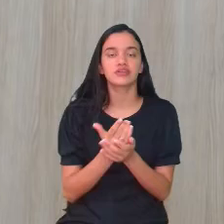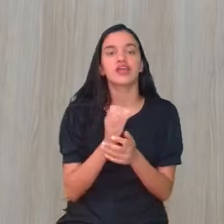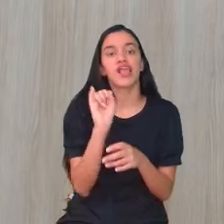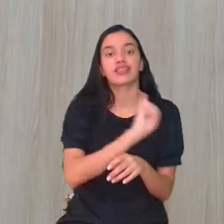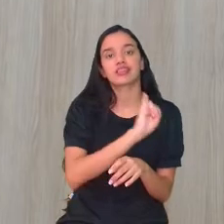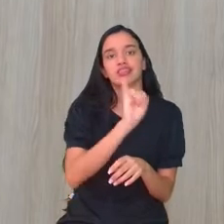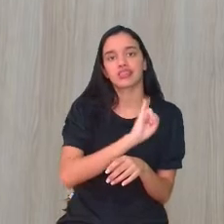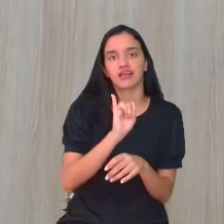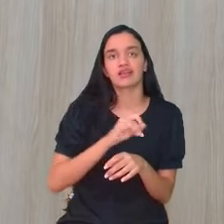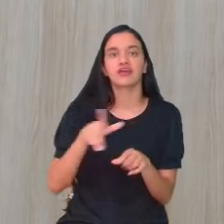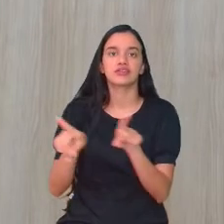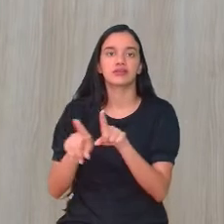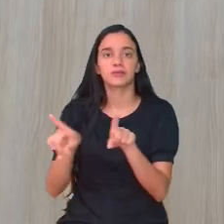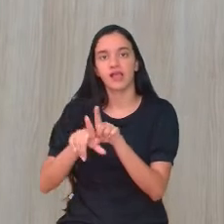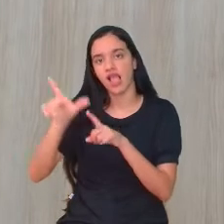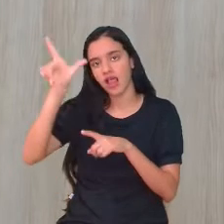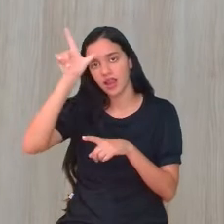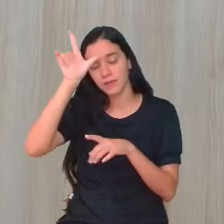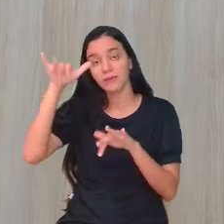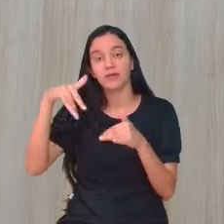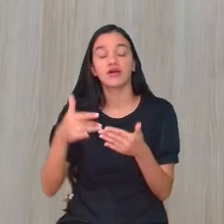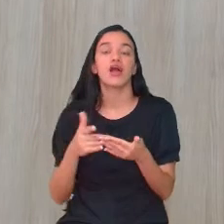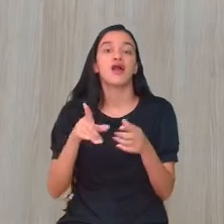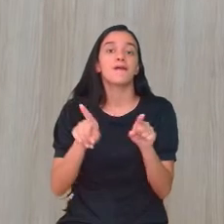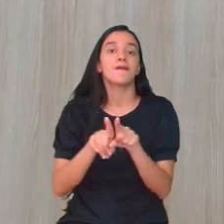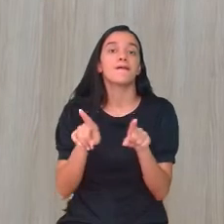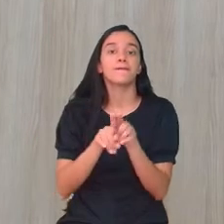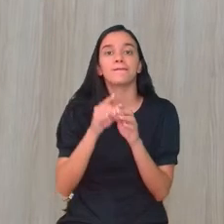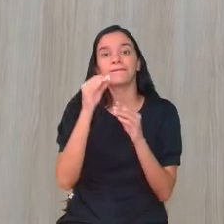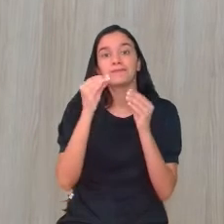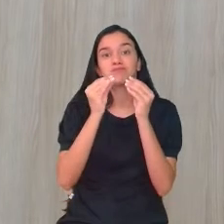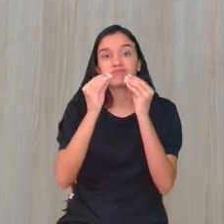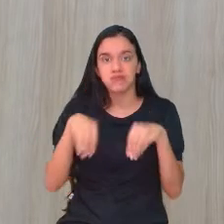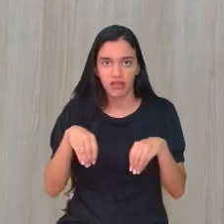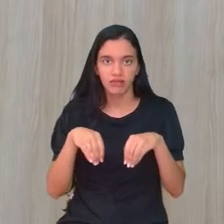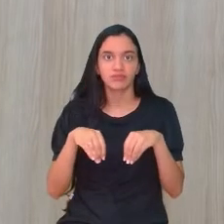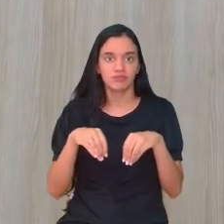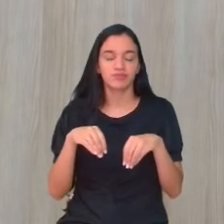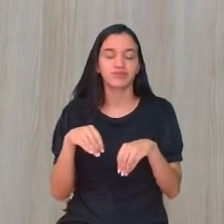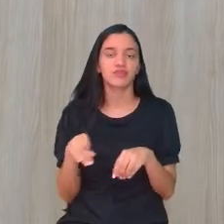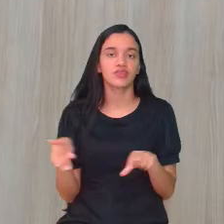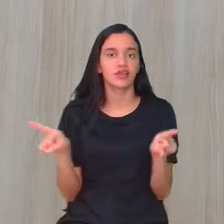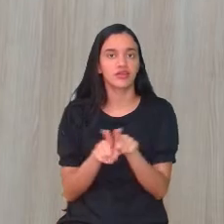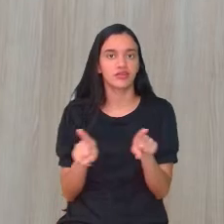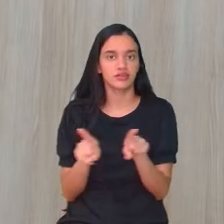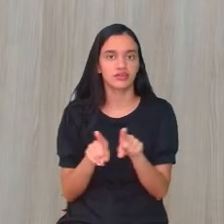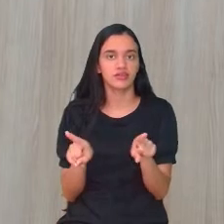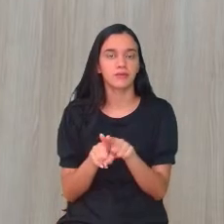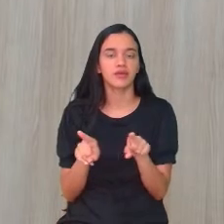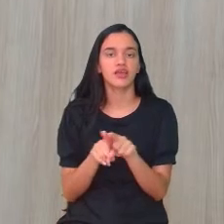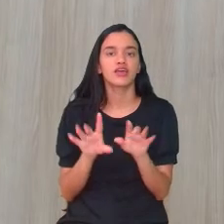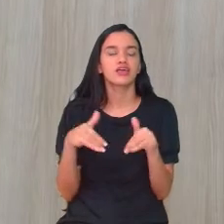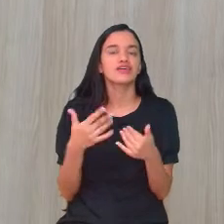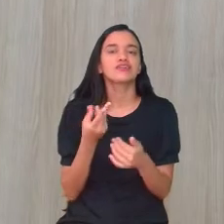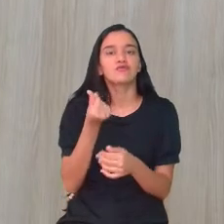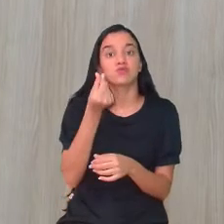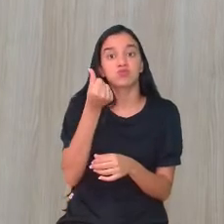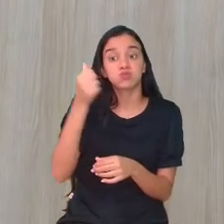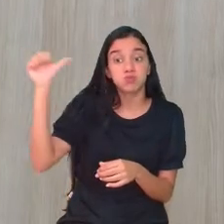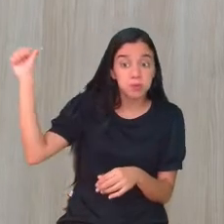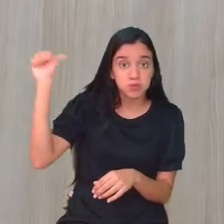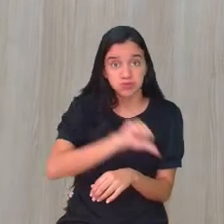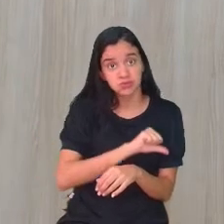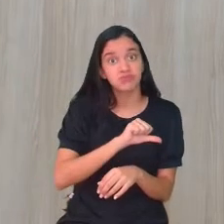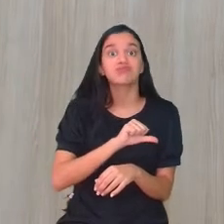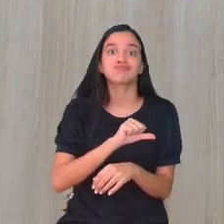Alemanha, eles saíram bastante prejudicados com o final da Primeira Guerra Mundial, e isso levou a uma crise econômica muito